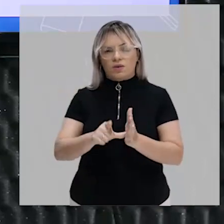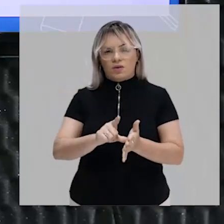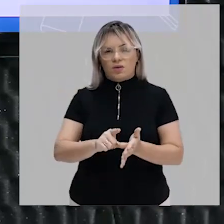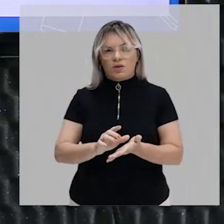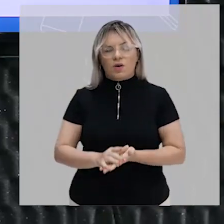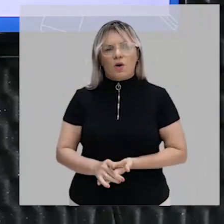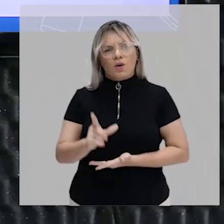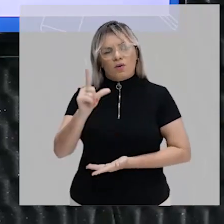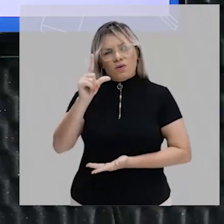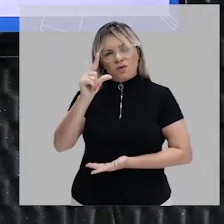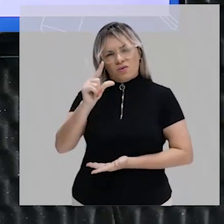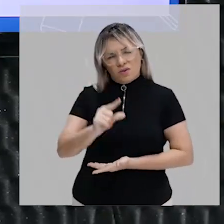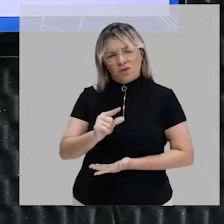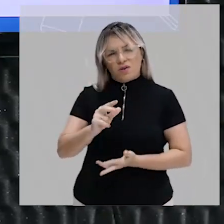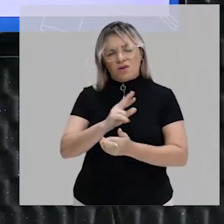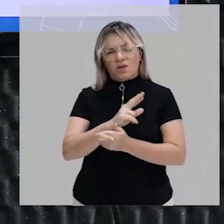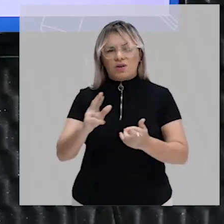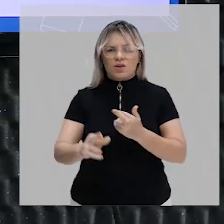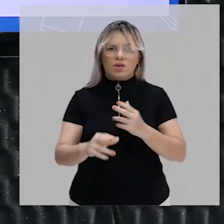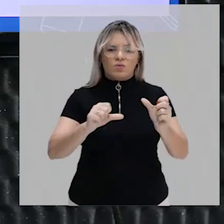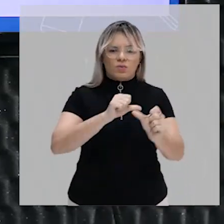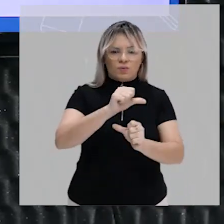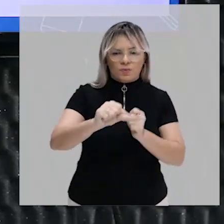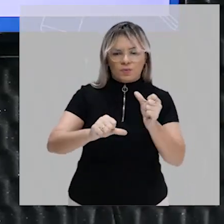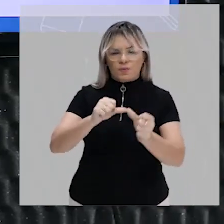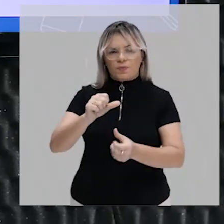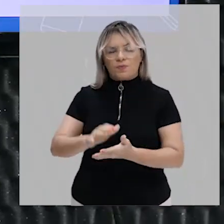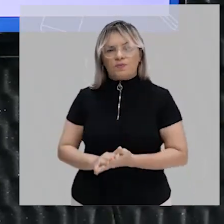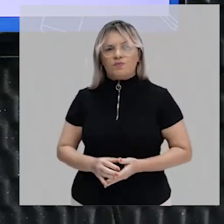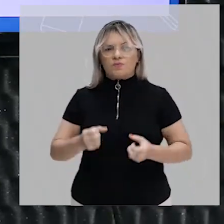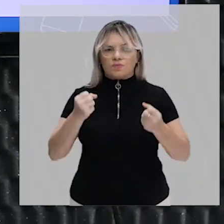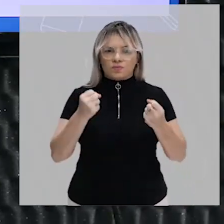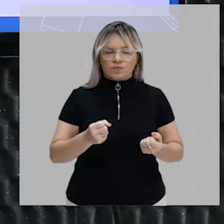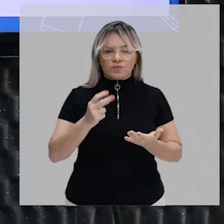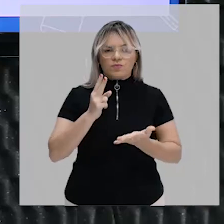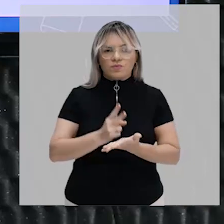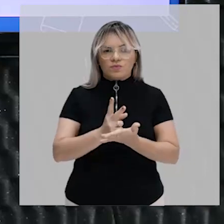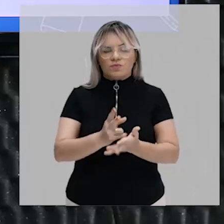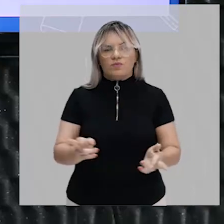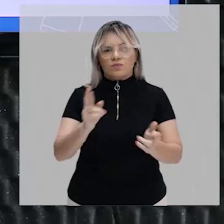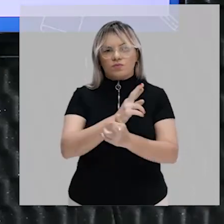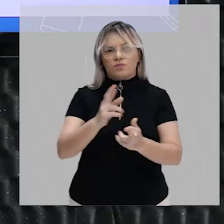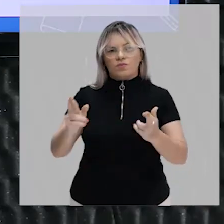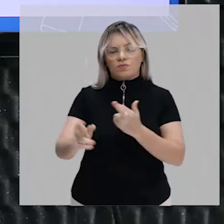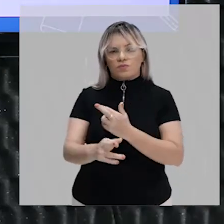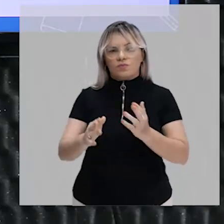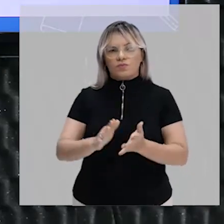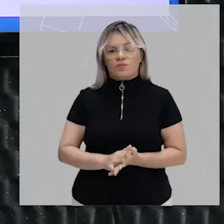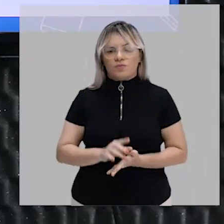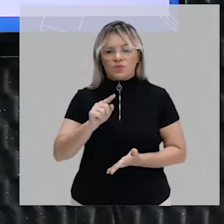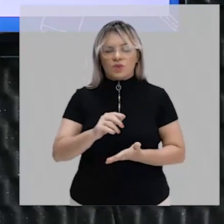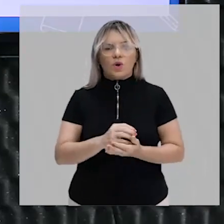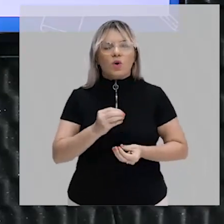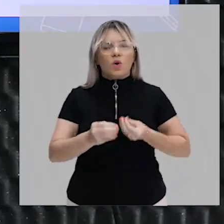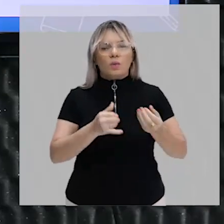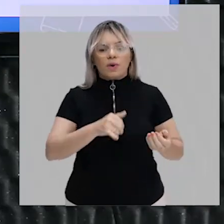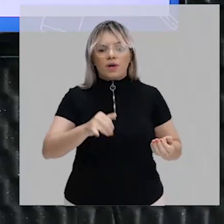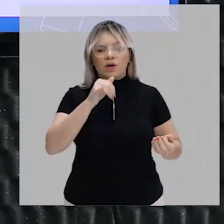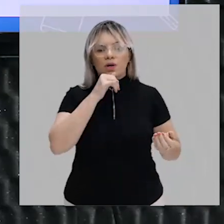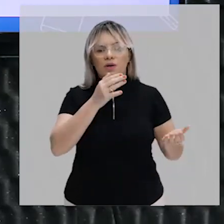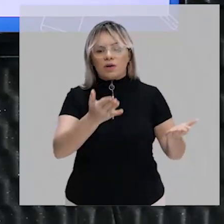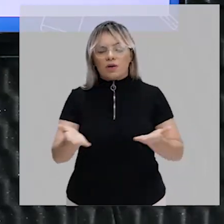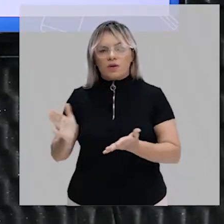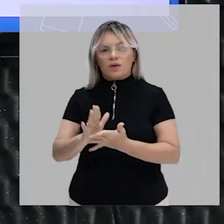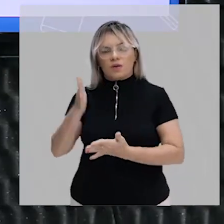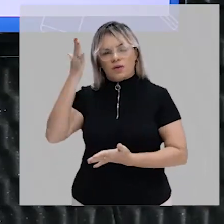pouquinho menor, né? Ela se altera, mas você pode continuar usando aquela relação como padrão também, que não vai alterar em nada. Olha só,